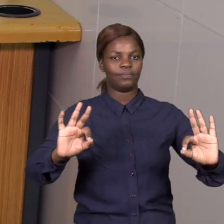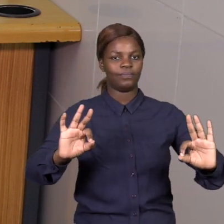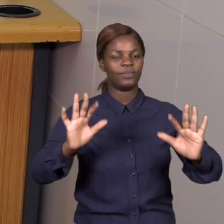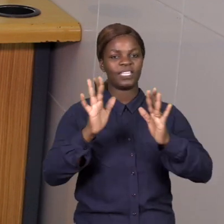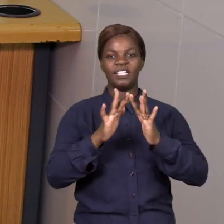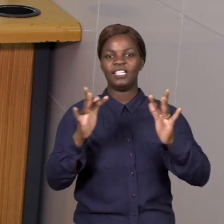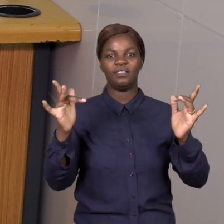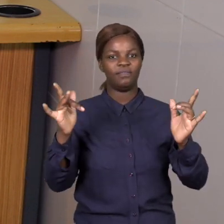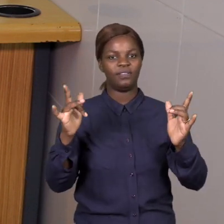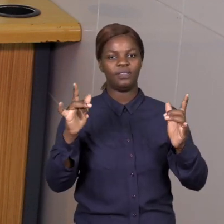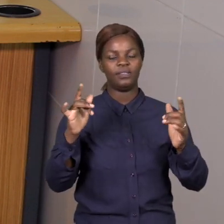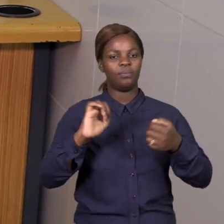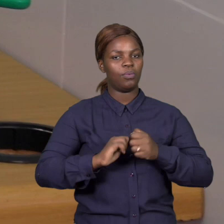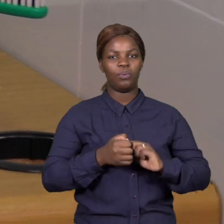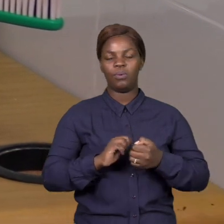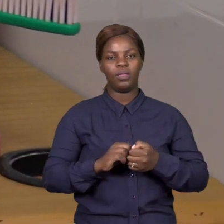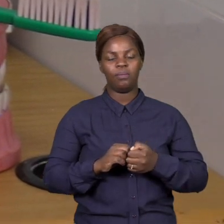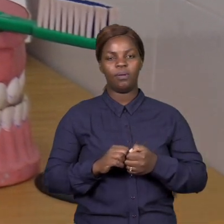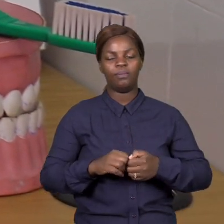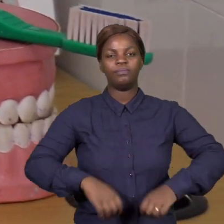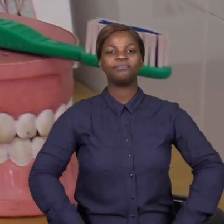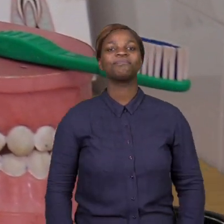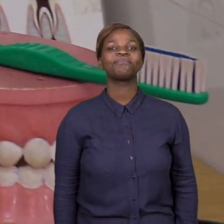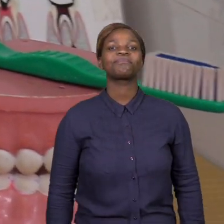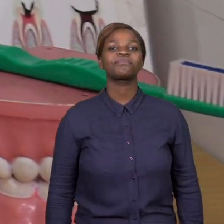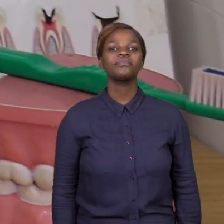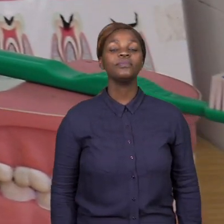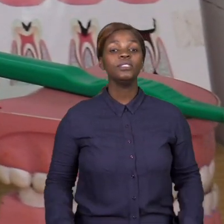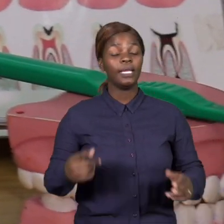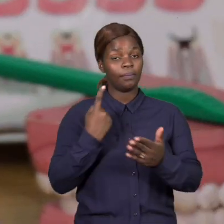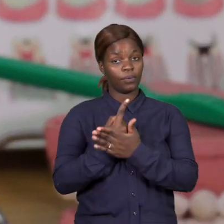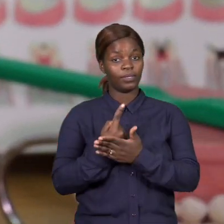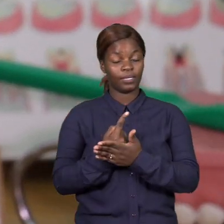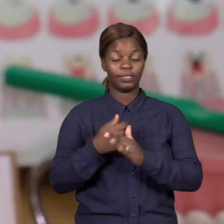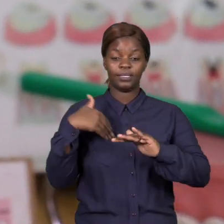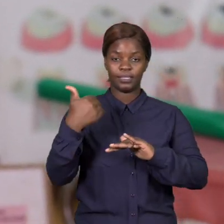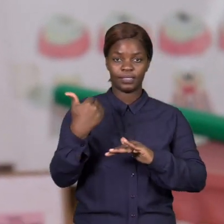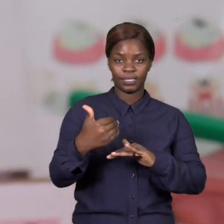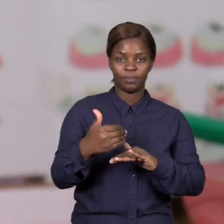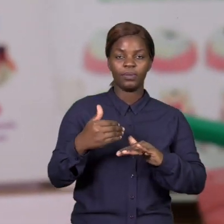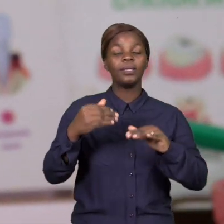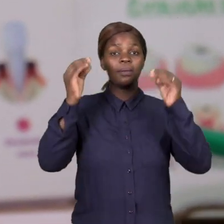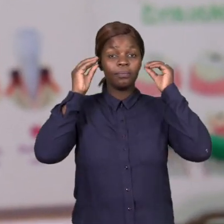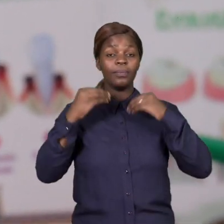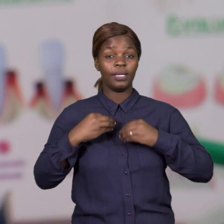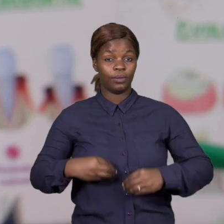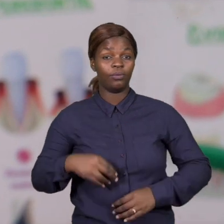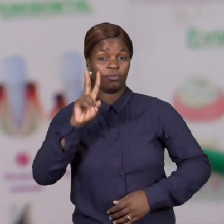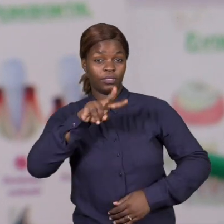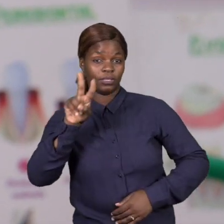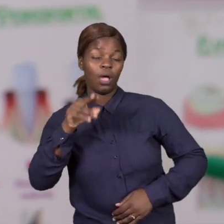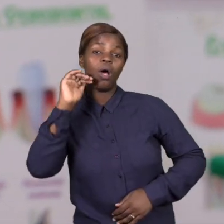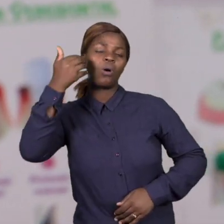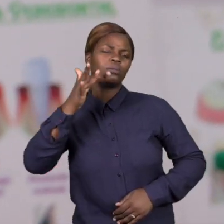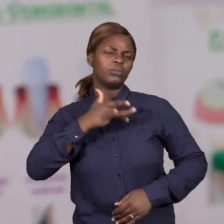de bactérias e arejado. É aconselhável visitar o dentista, na verdade, sempre que notar que